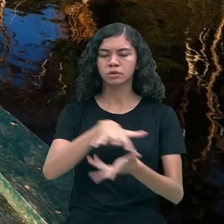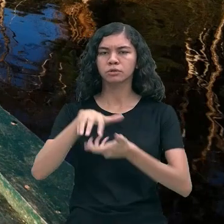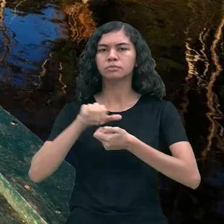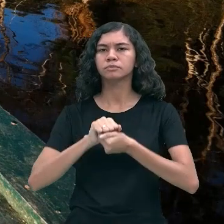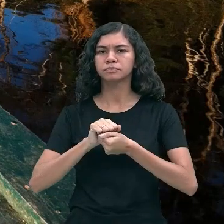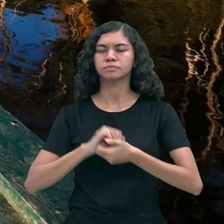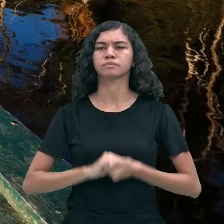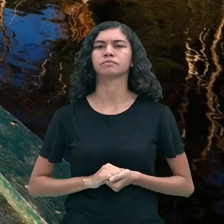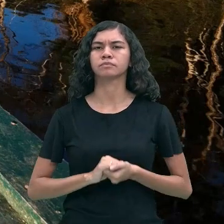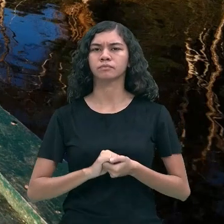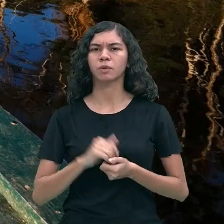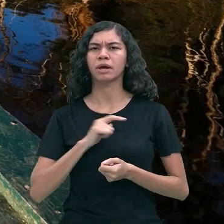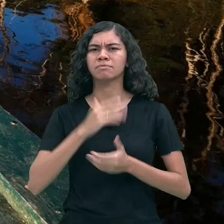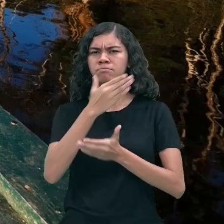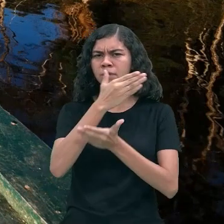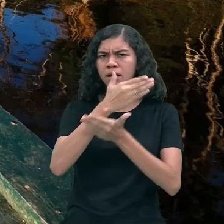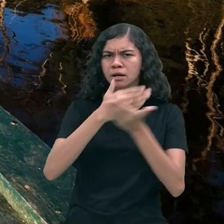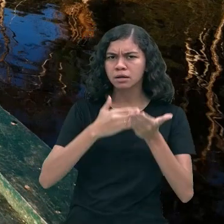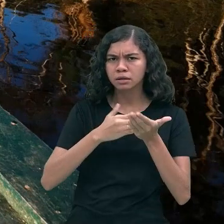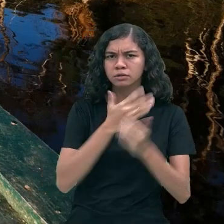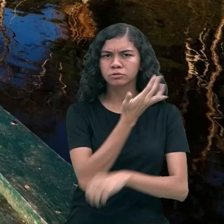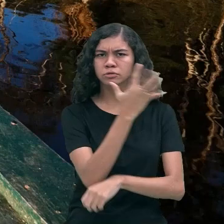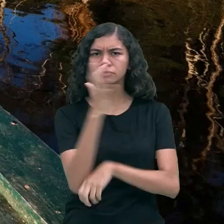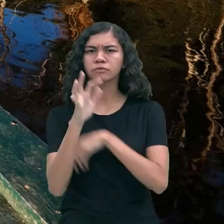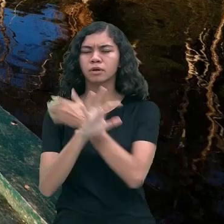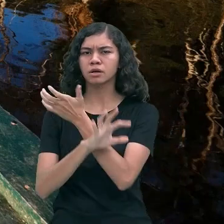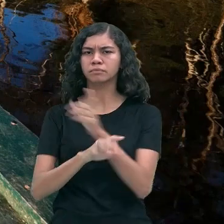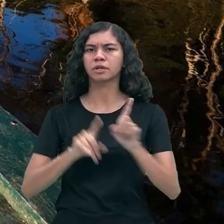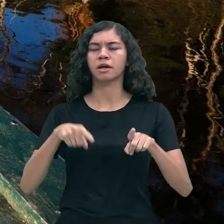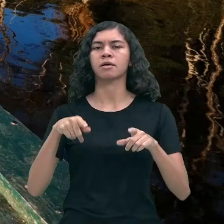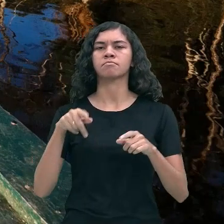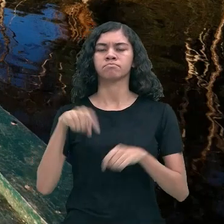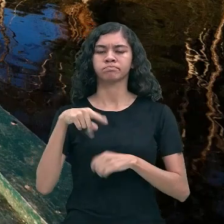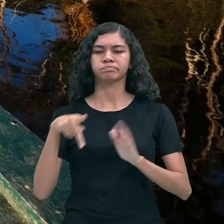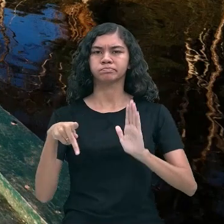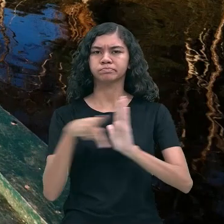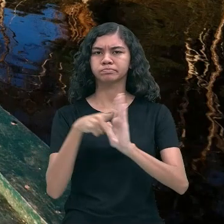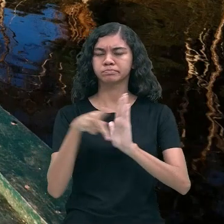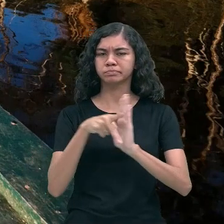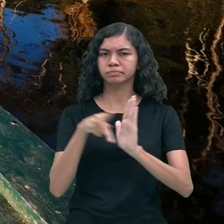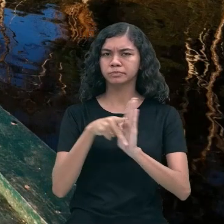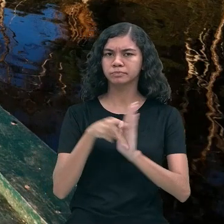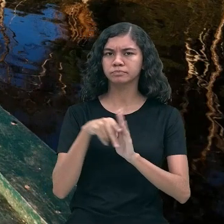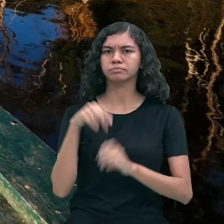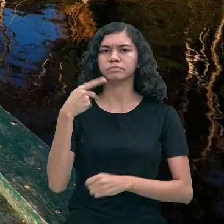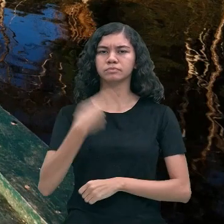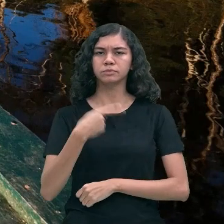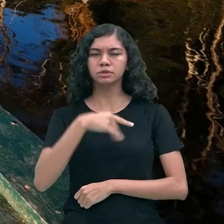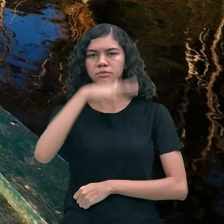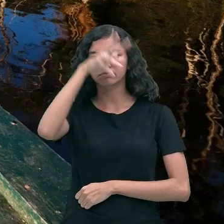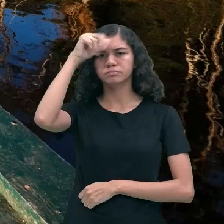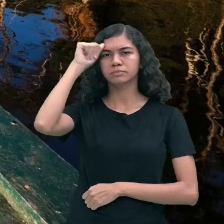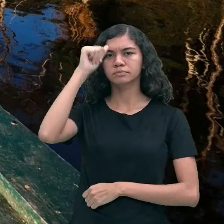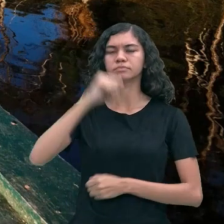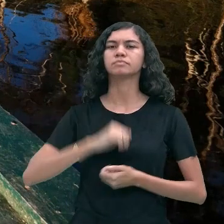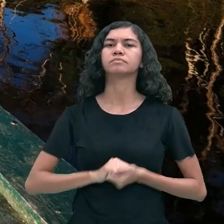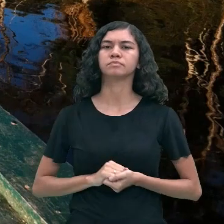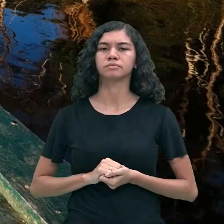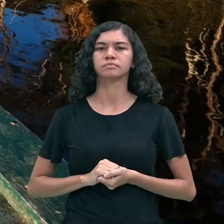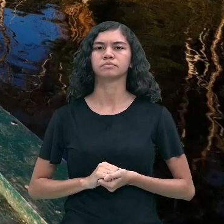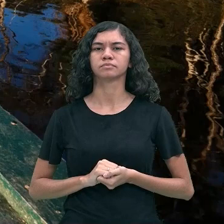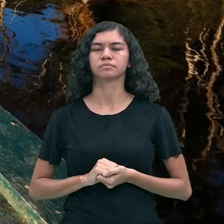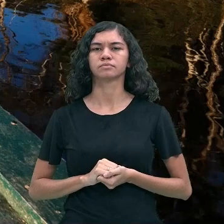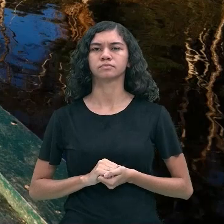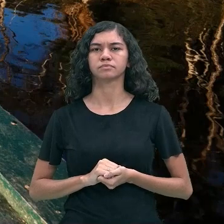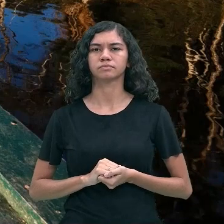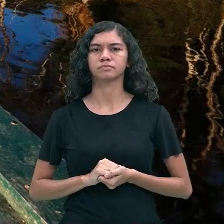1/3 das reservas das florestas e também das reservas minerais que a gente encontra nessa região. Também